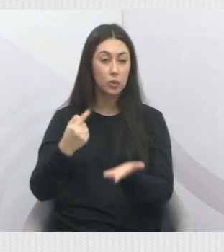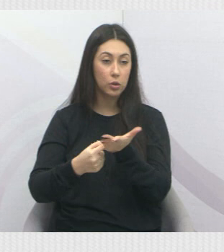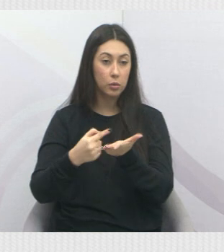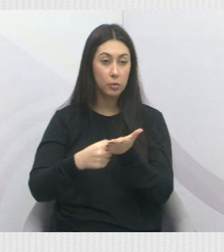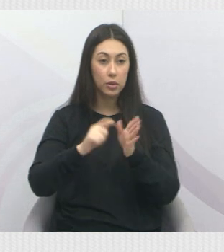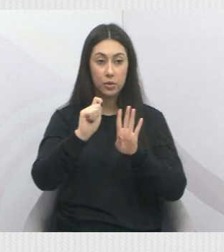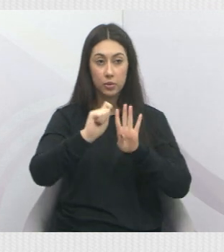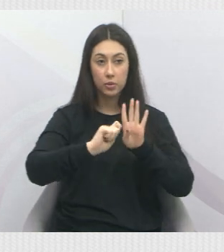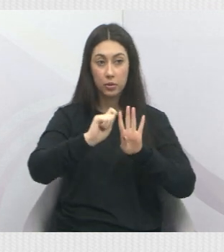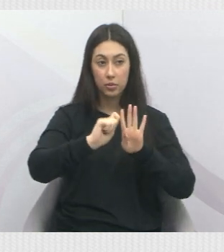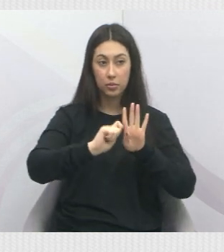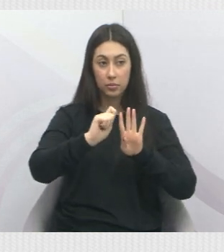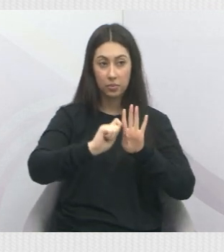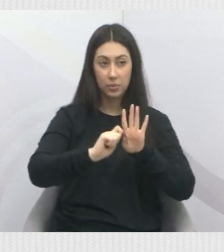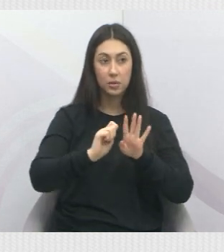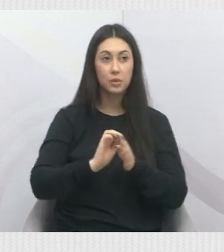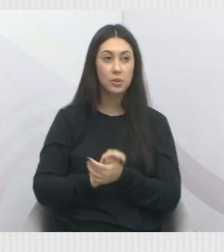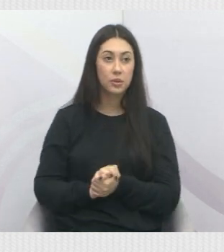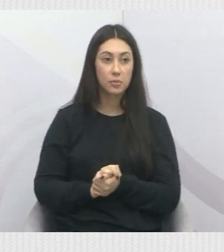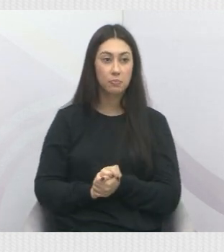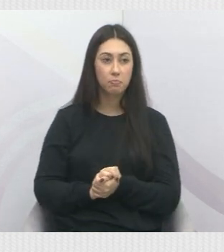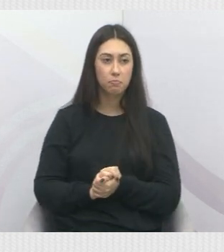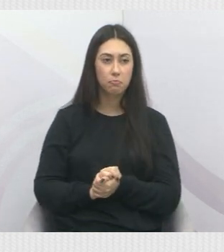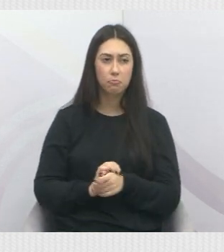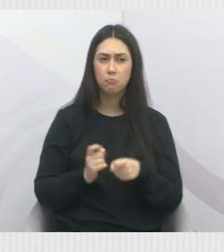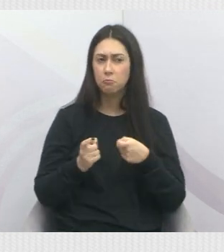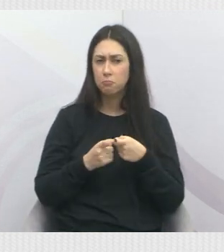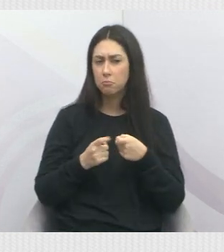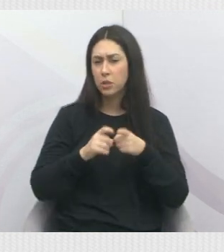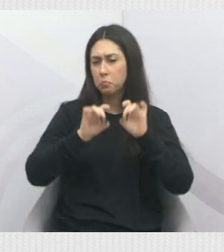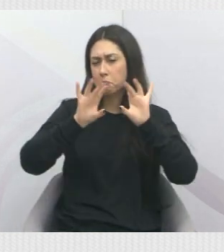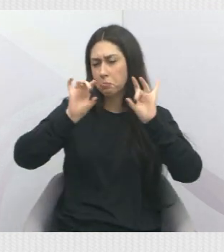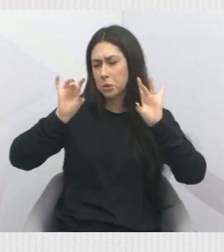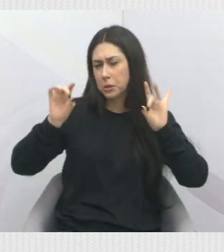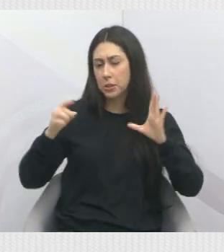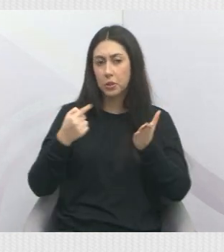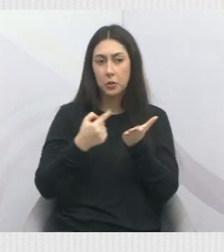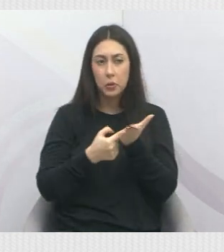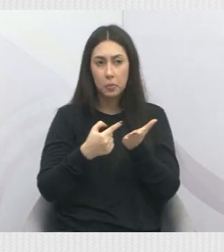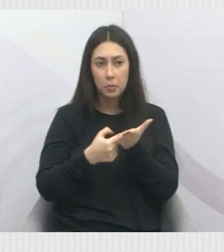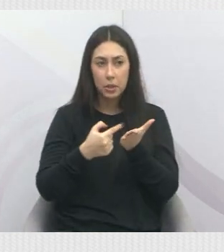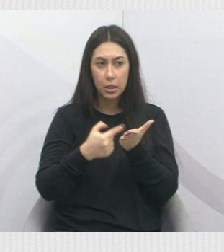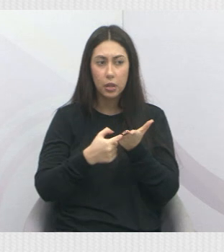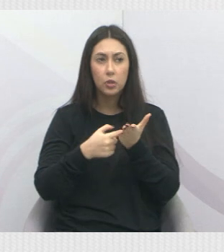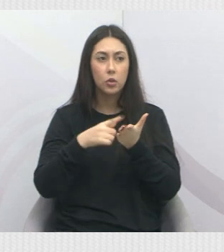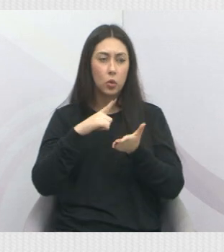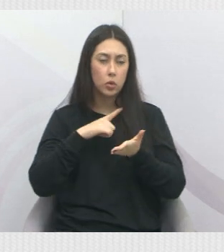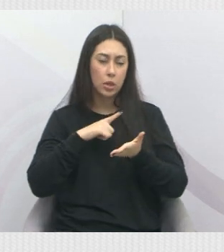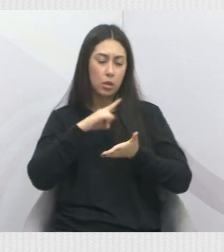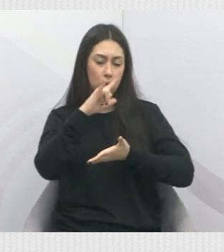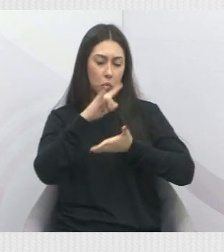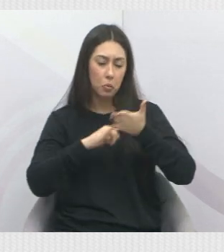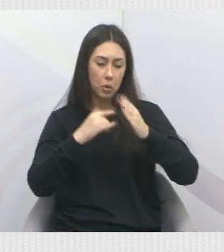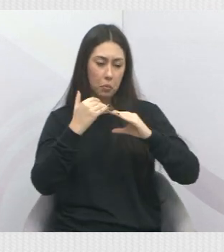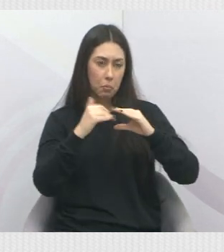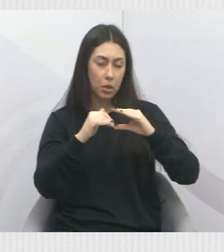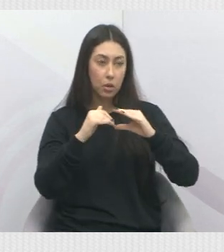quadrimestre de 2022. Especialidades agendadas com encaminhamentos gerados no primeiro quadrimestre de